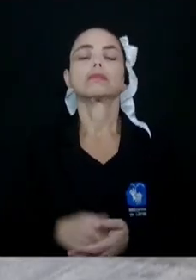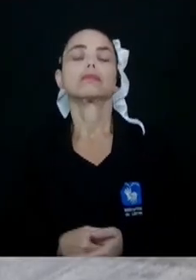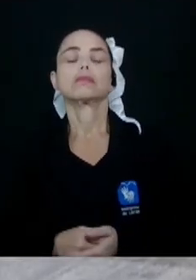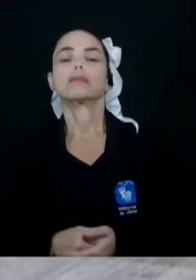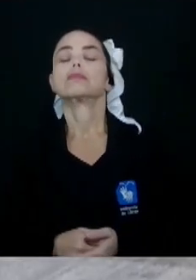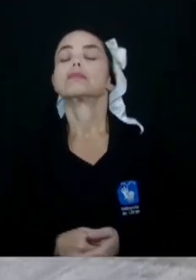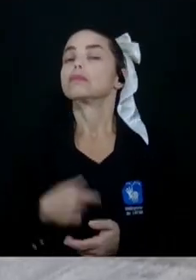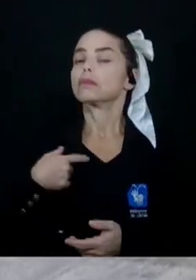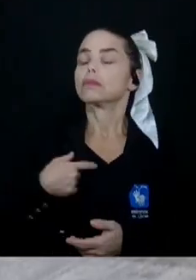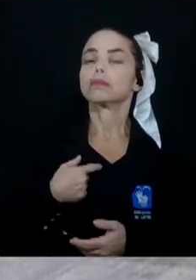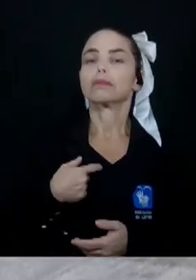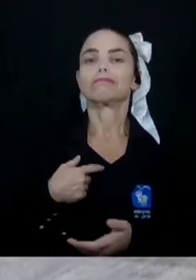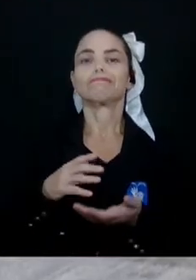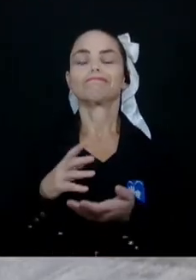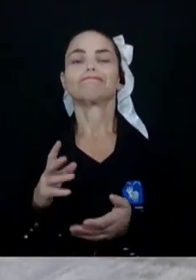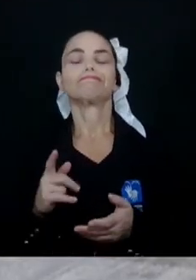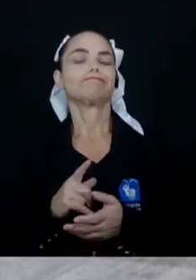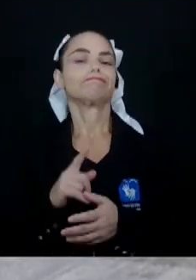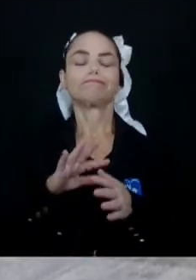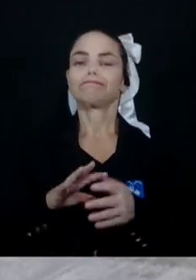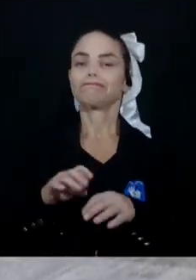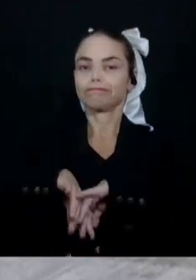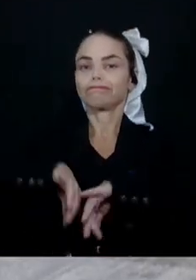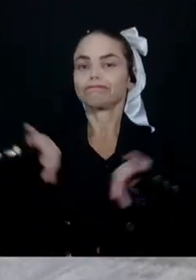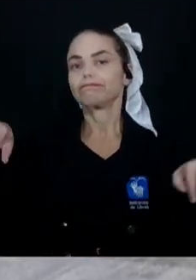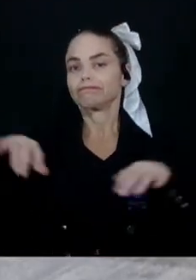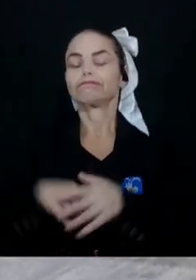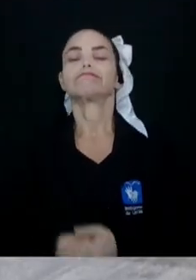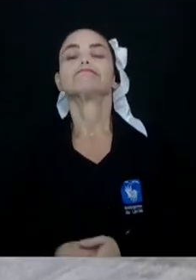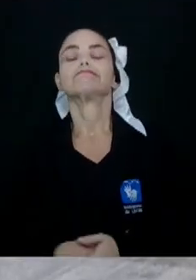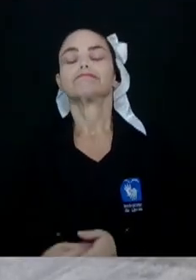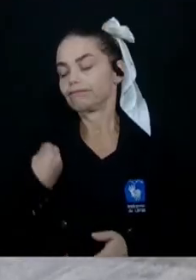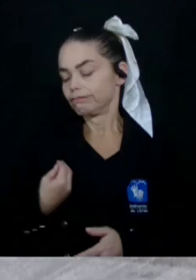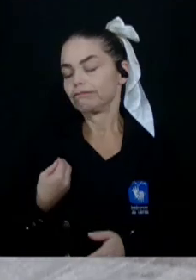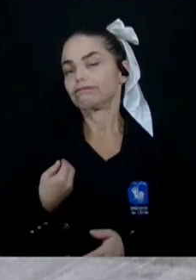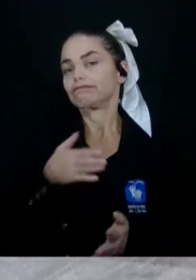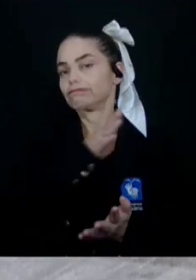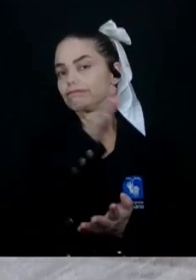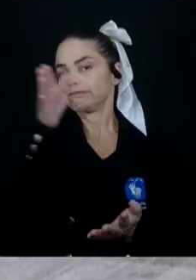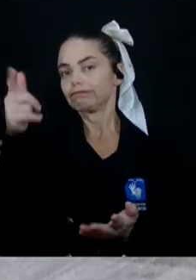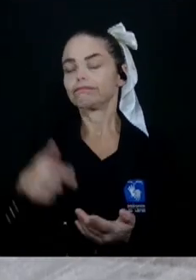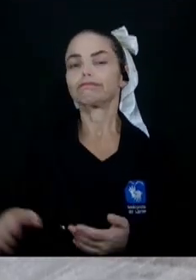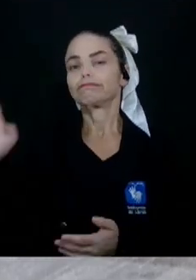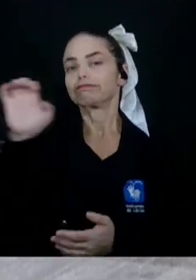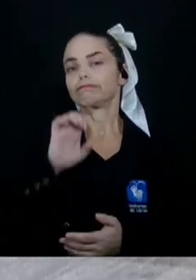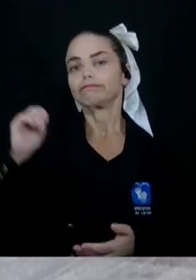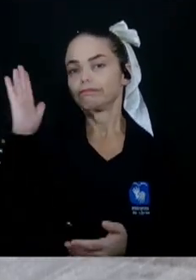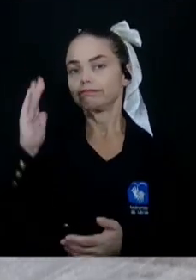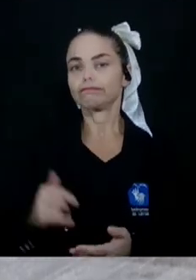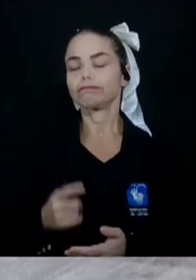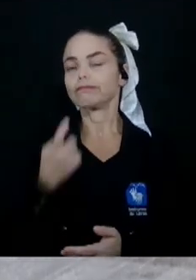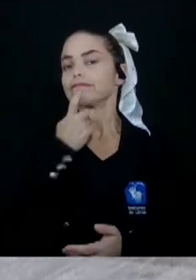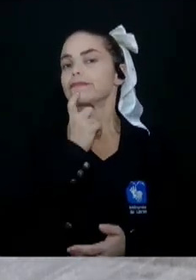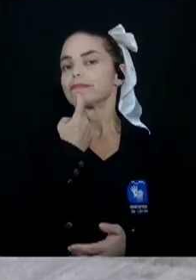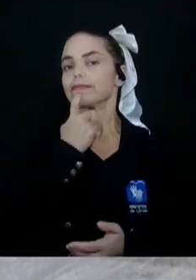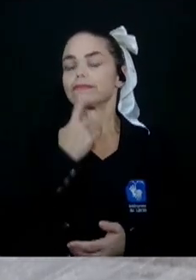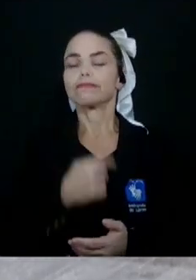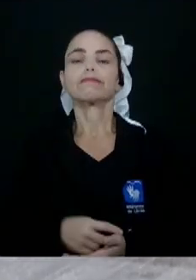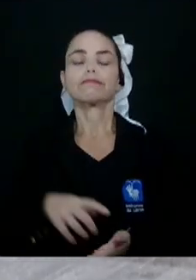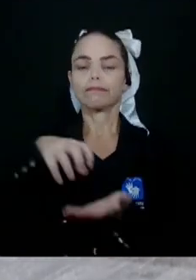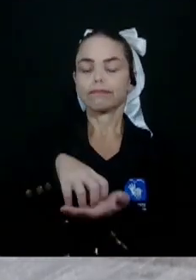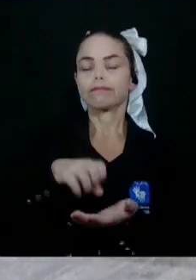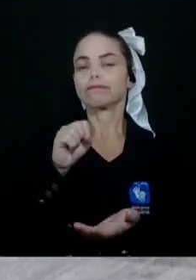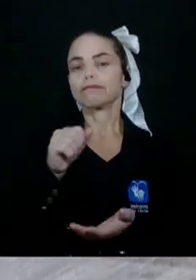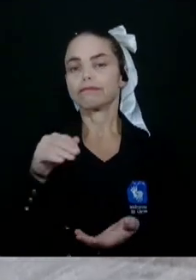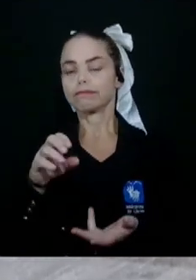desestruturando essas duas instituições que estão presentes em todos os estados do Brasil. Aqui em Campinas nós temos unidades do SESC, SENAC,